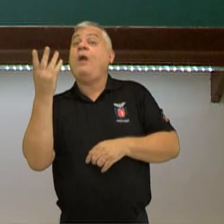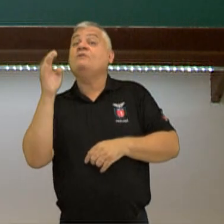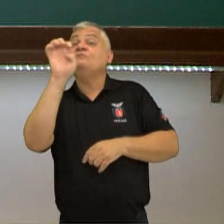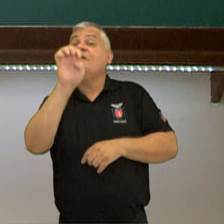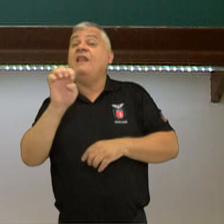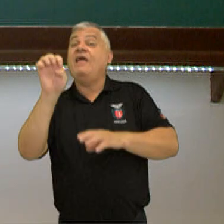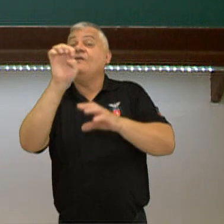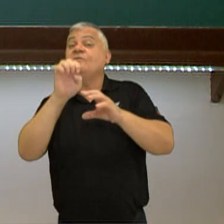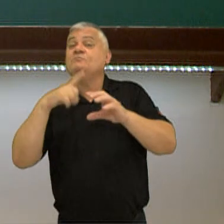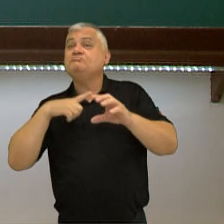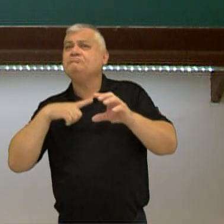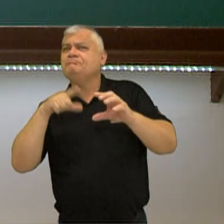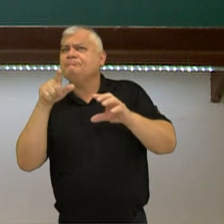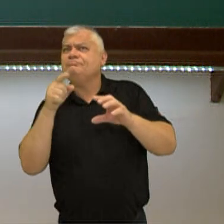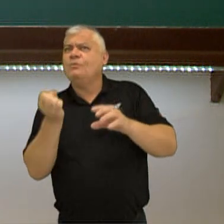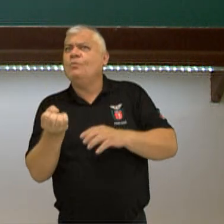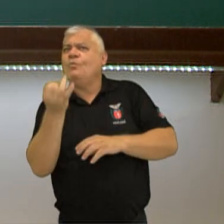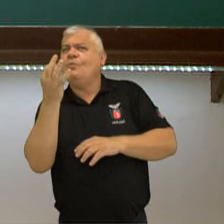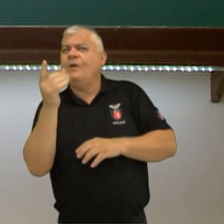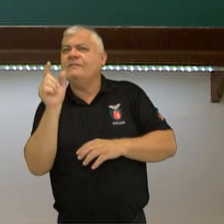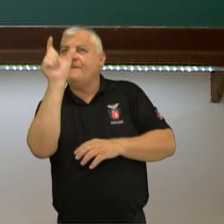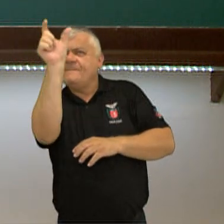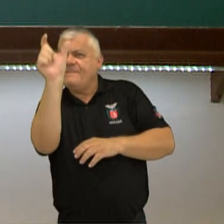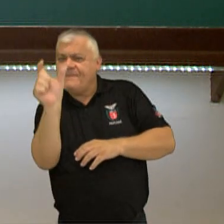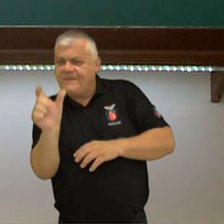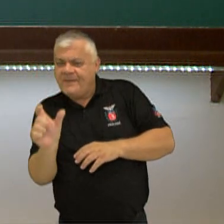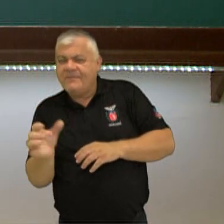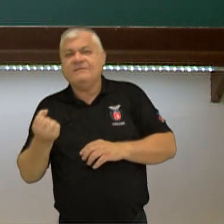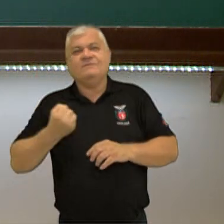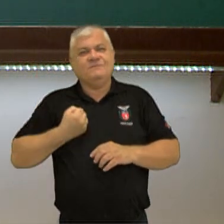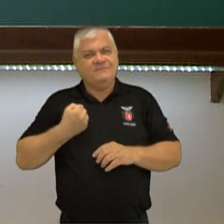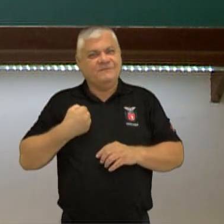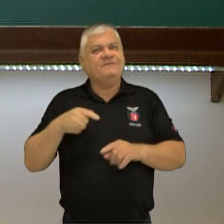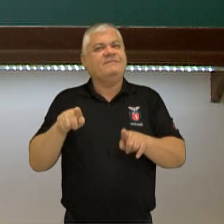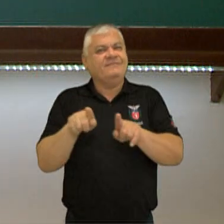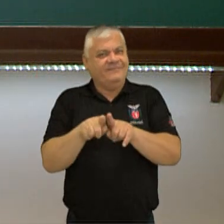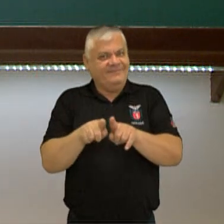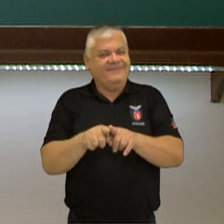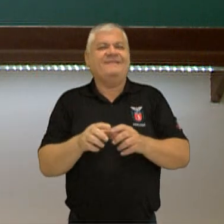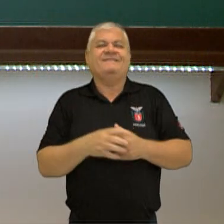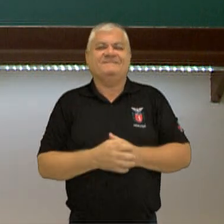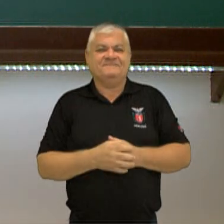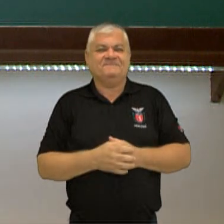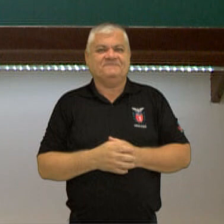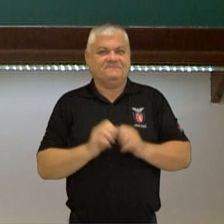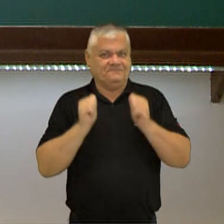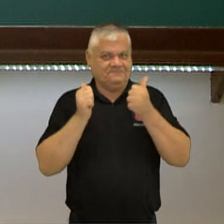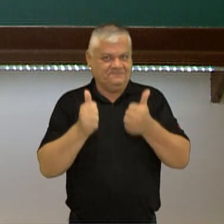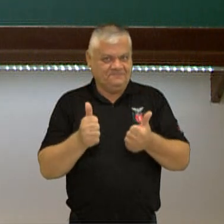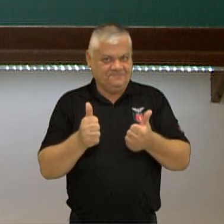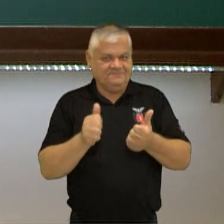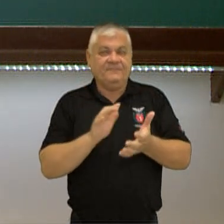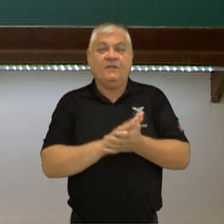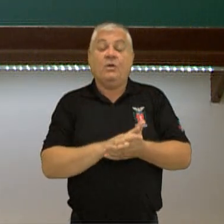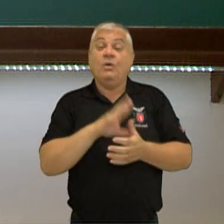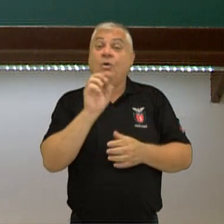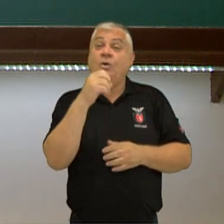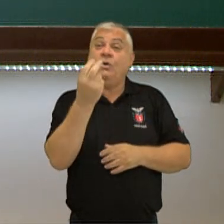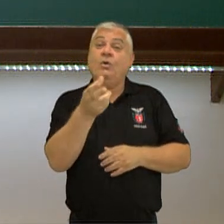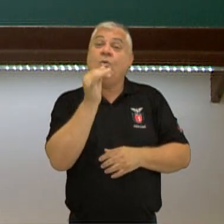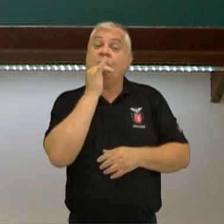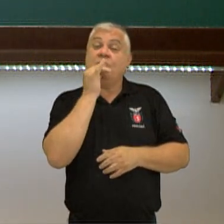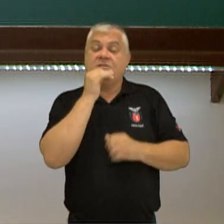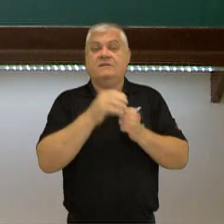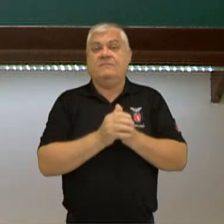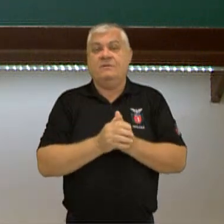camada de valência. E isso vale mais especificamente para os elementos representativos, tá? Ou seja, as